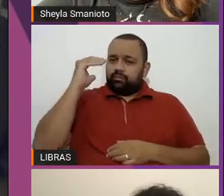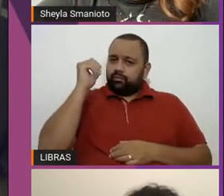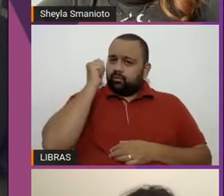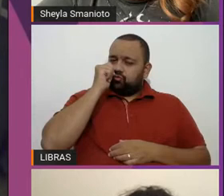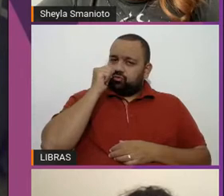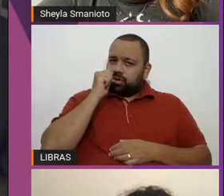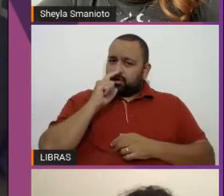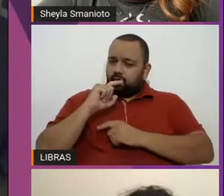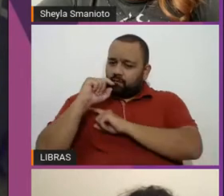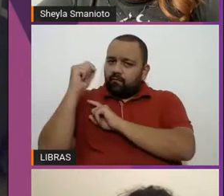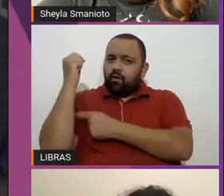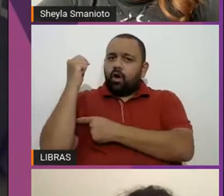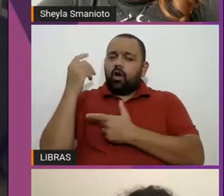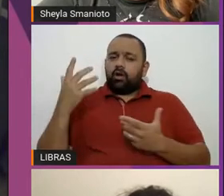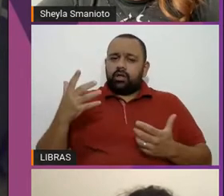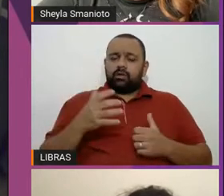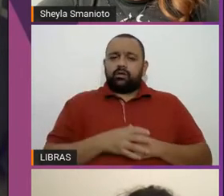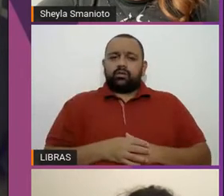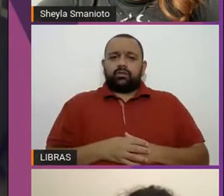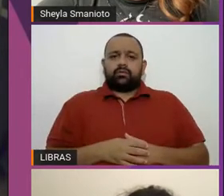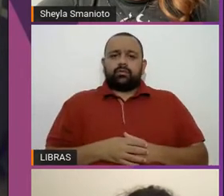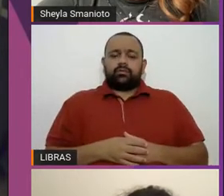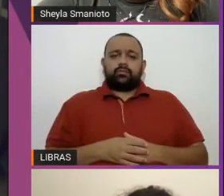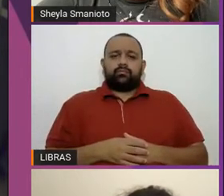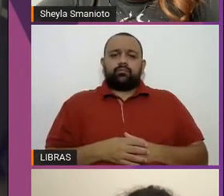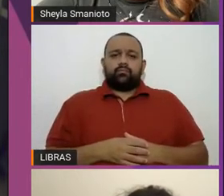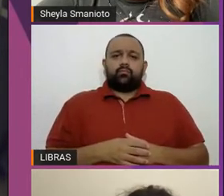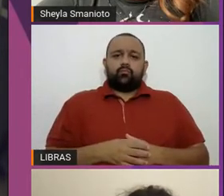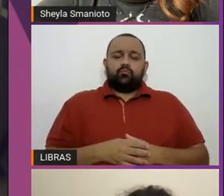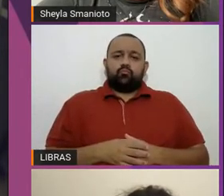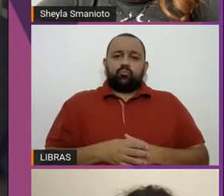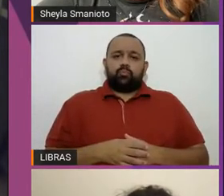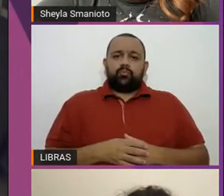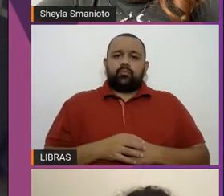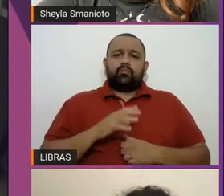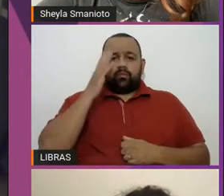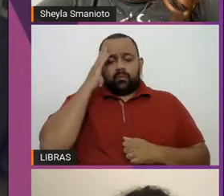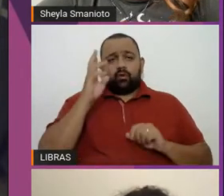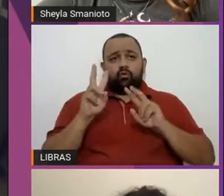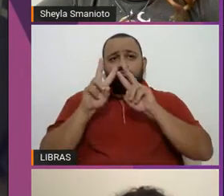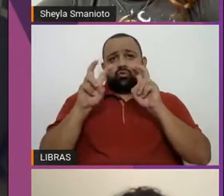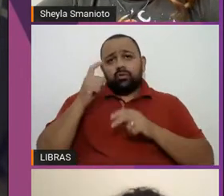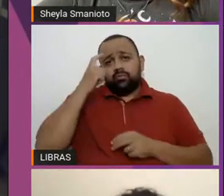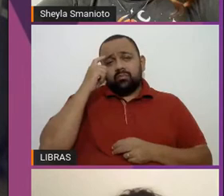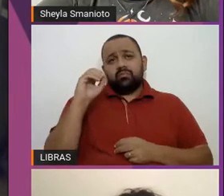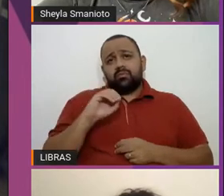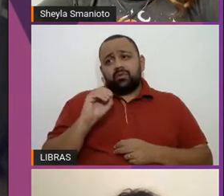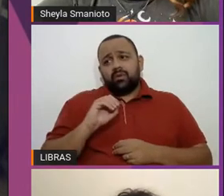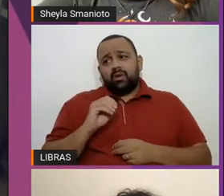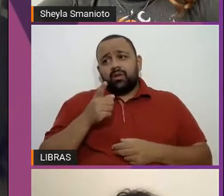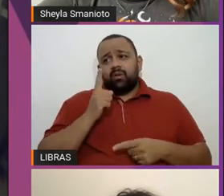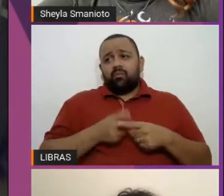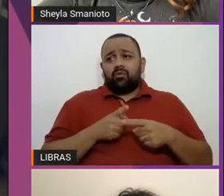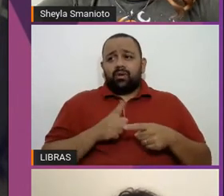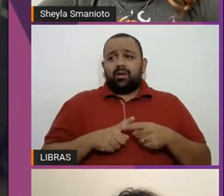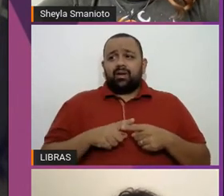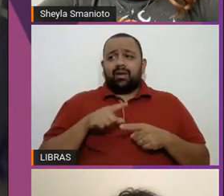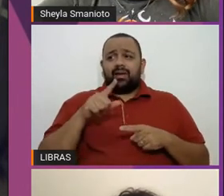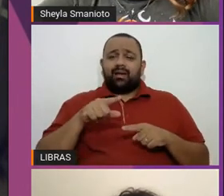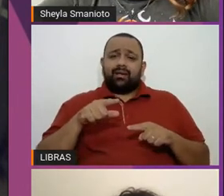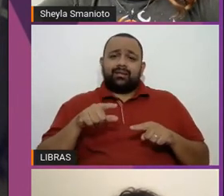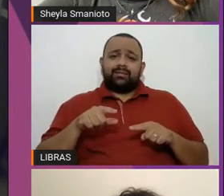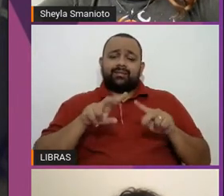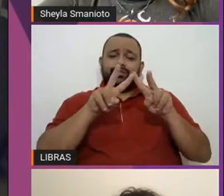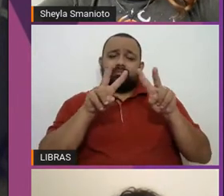forjas e eu sem pensar porque isso vai muito